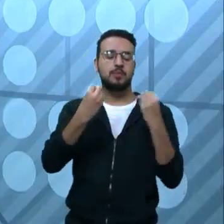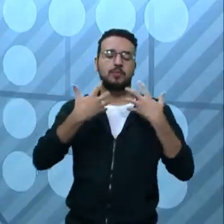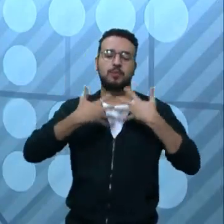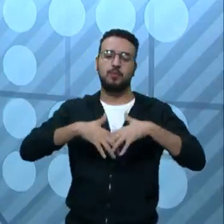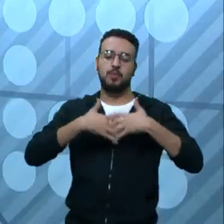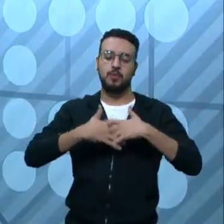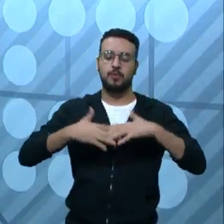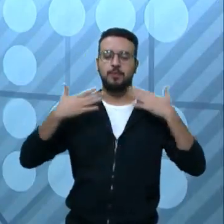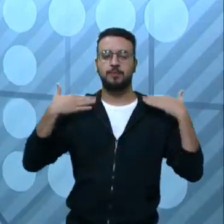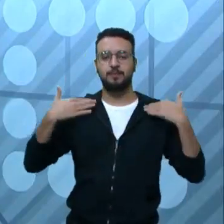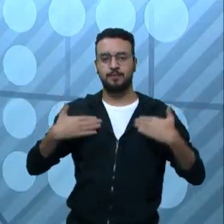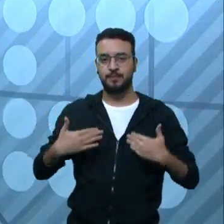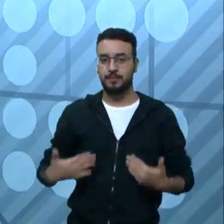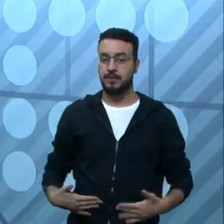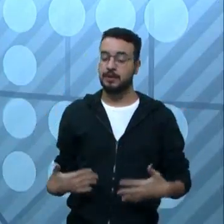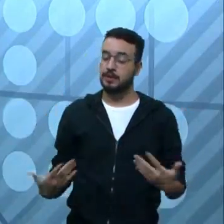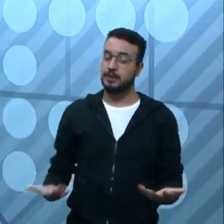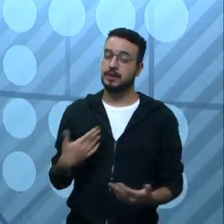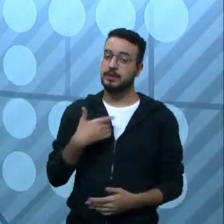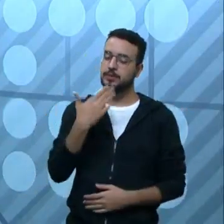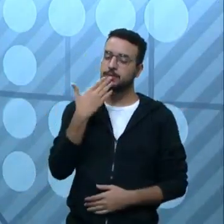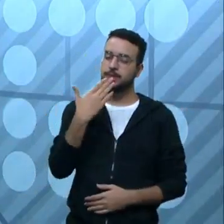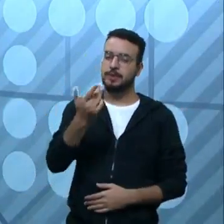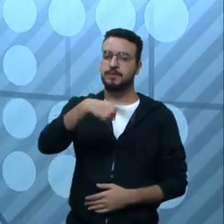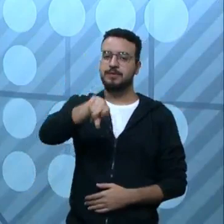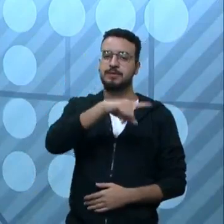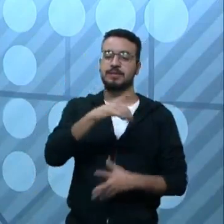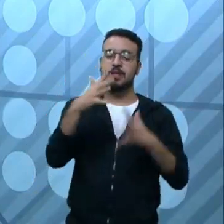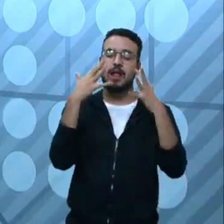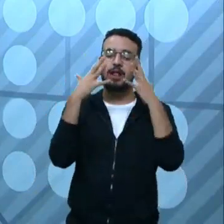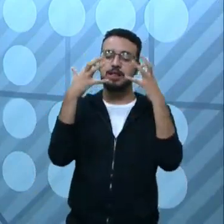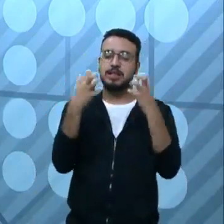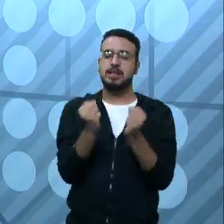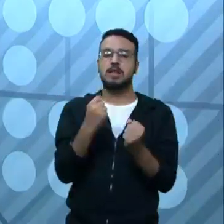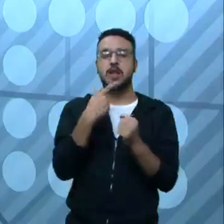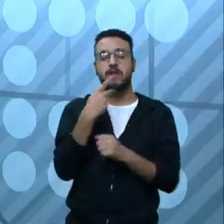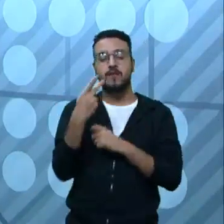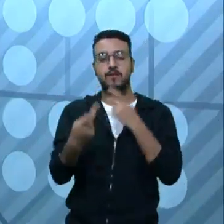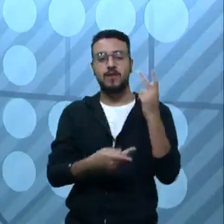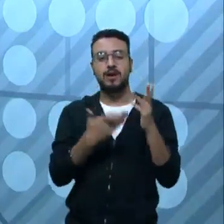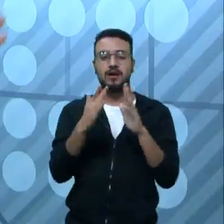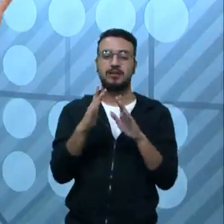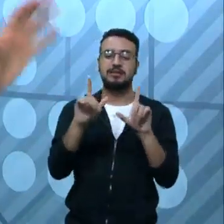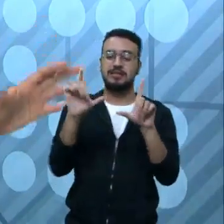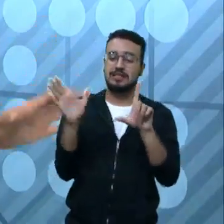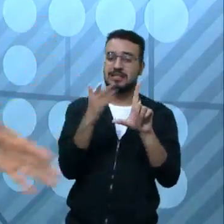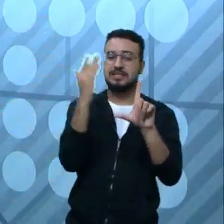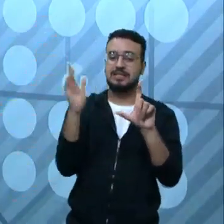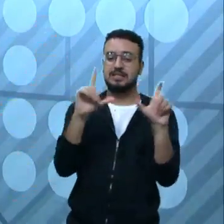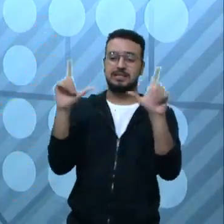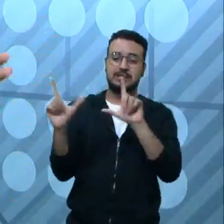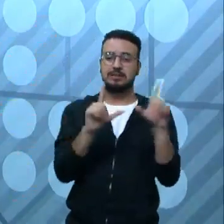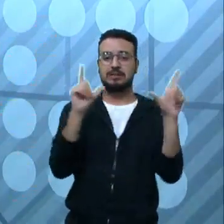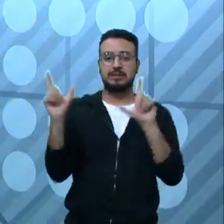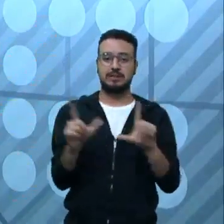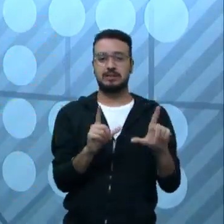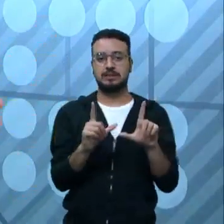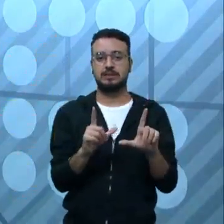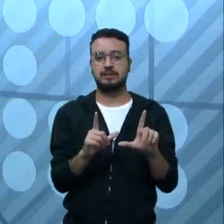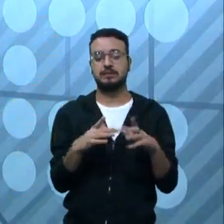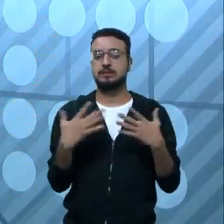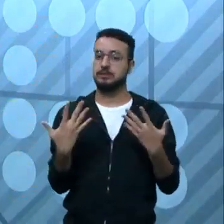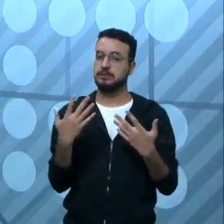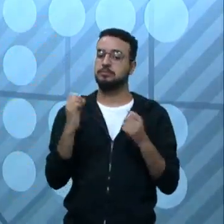aí eu peço que vocês prestem muita atenção na minha fala, nesses slides, porque se está aqui no material, pode